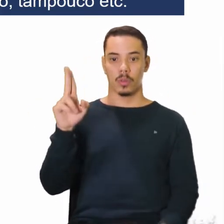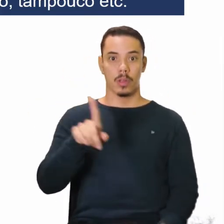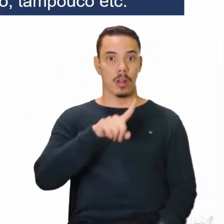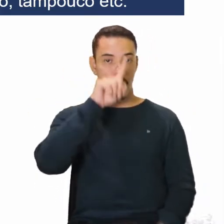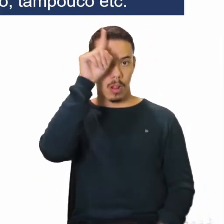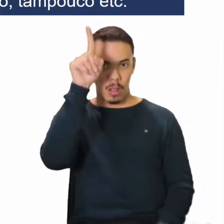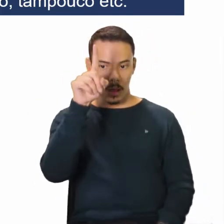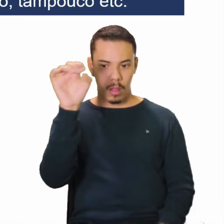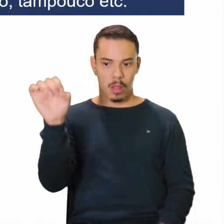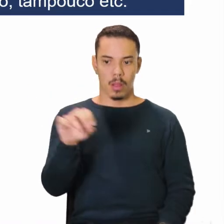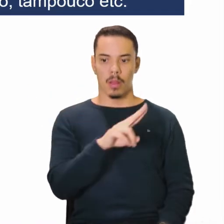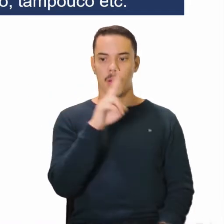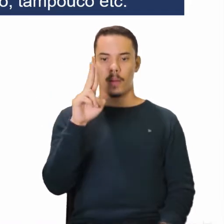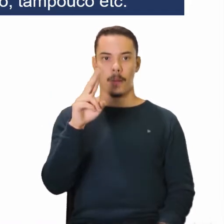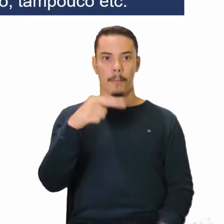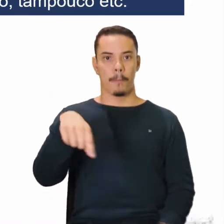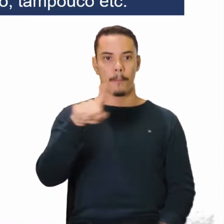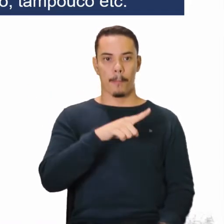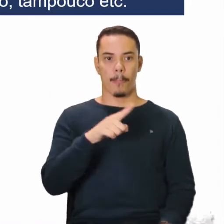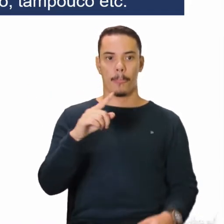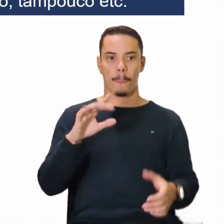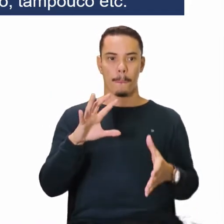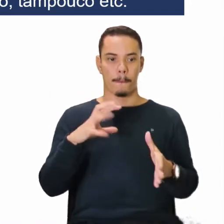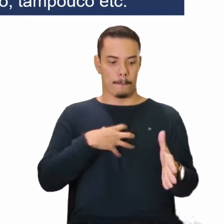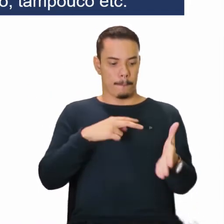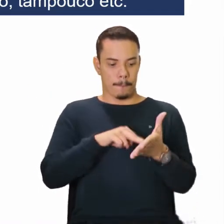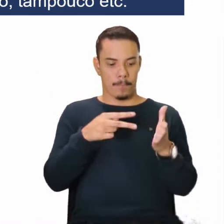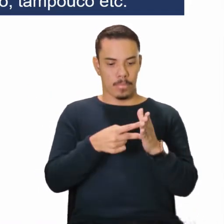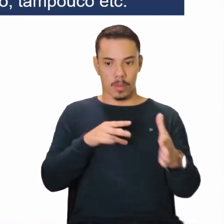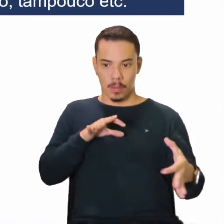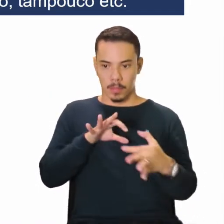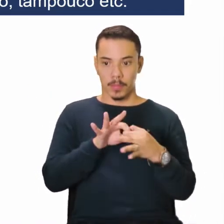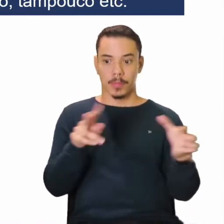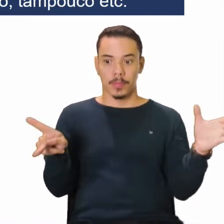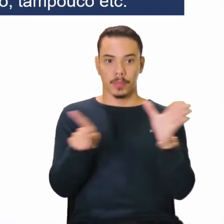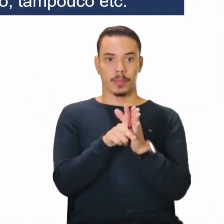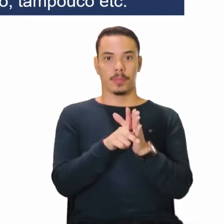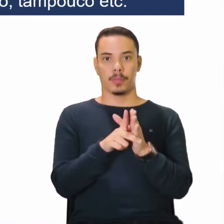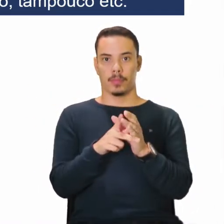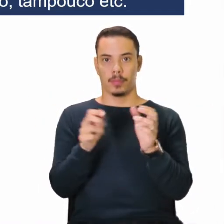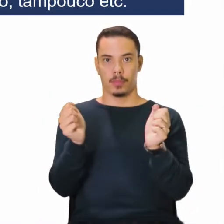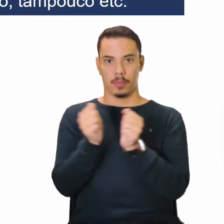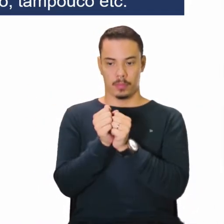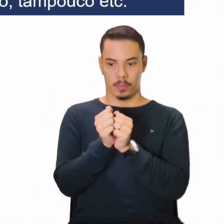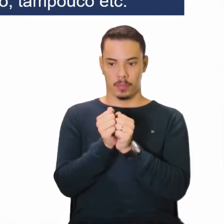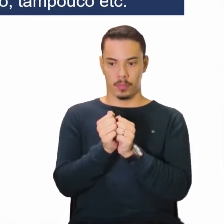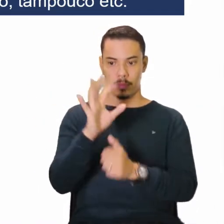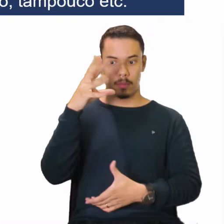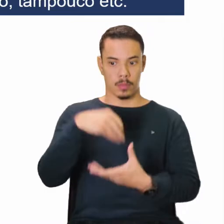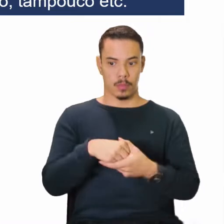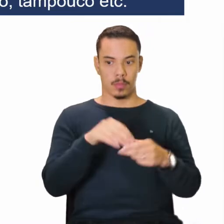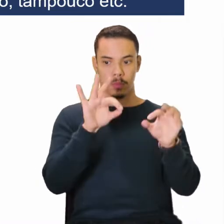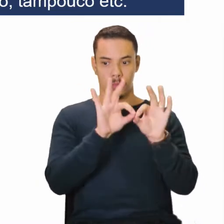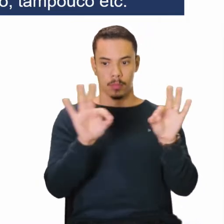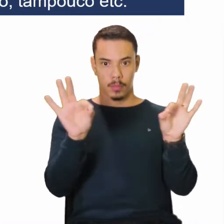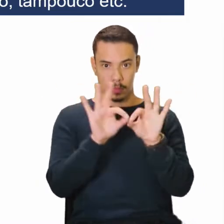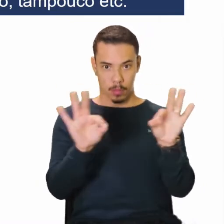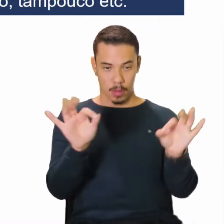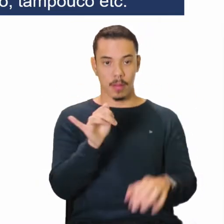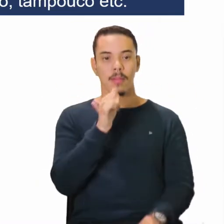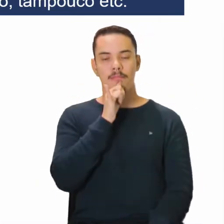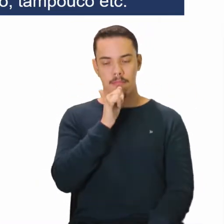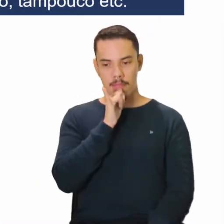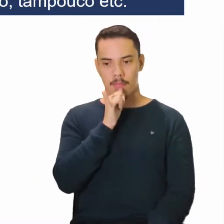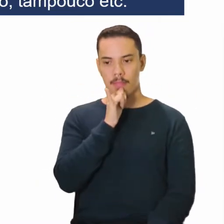ideia, qual é vamos supor assim, a semântica, o sentido, né, que está na frase. Vamos colocar uma